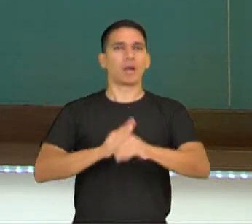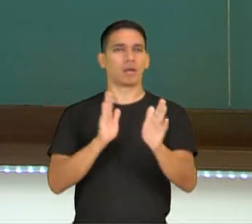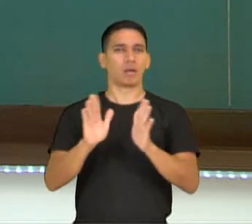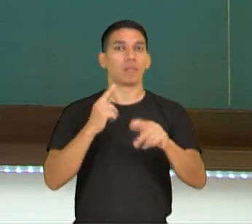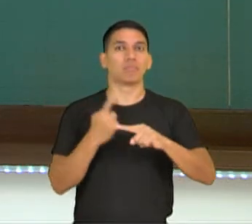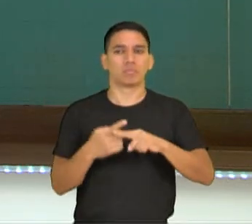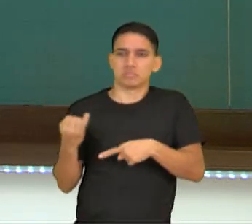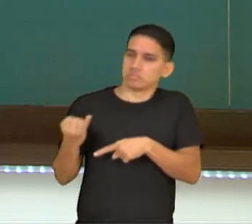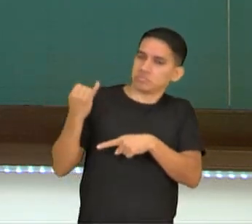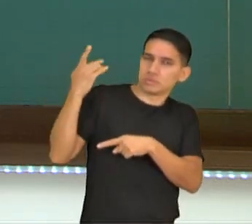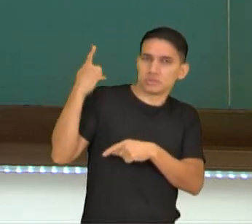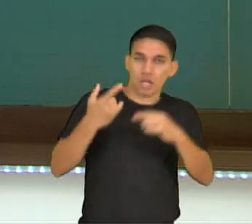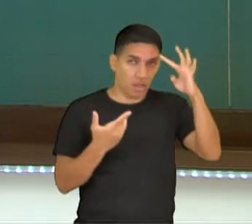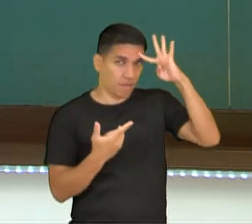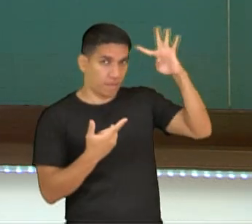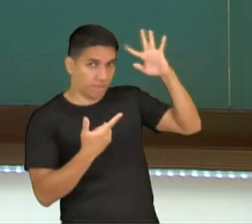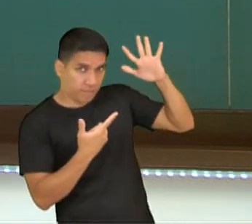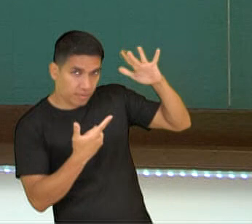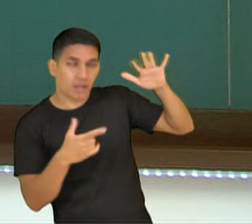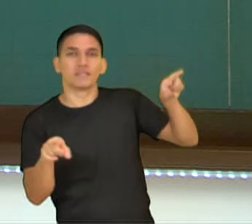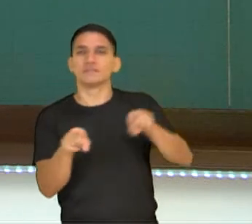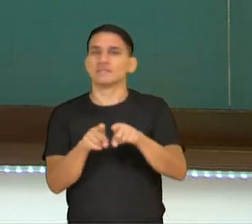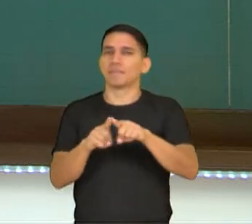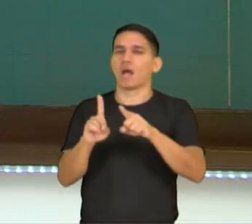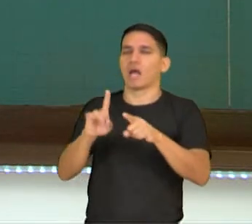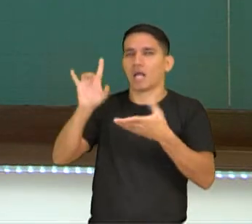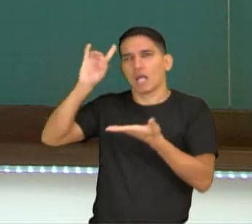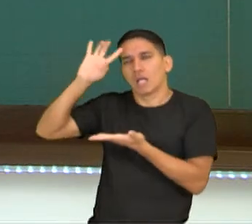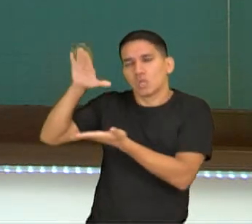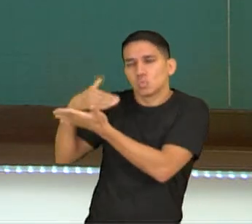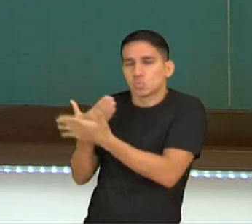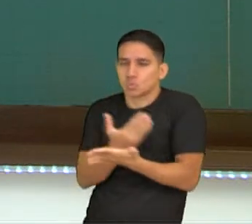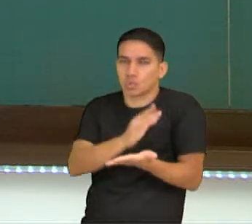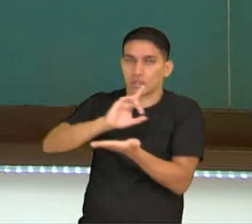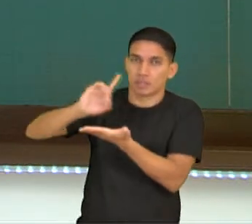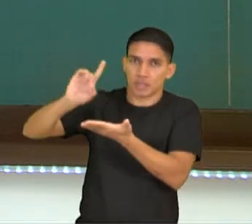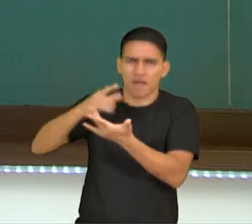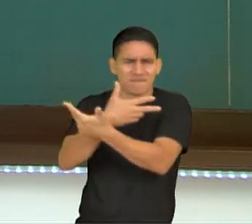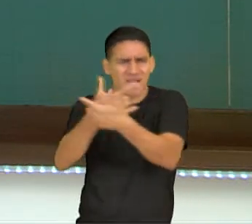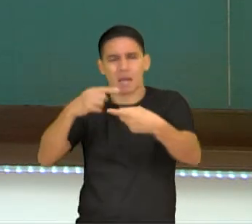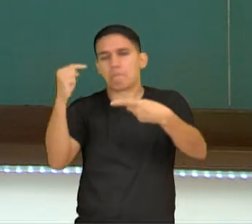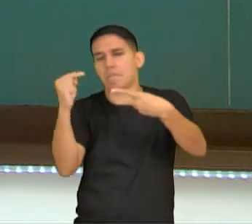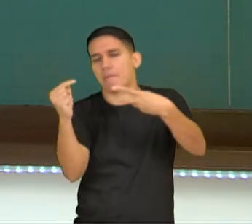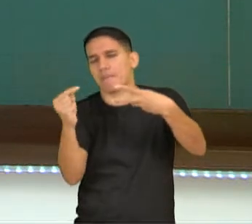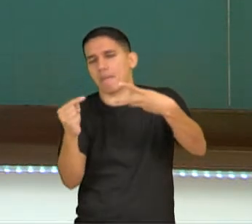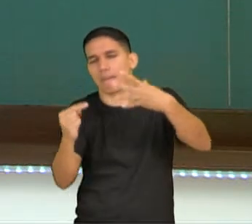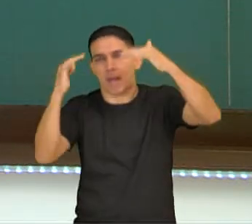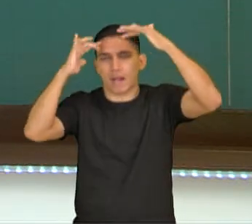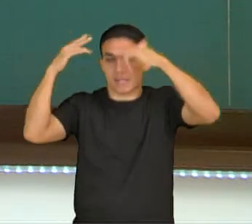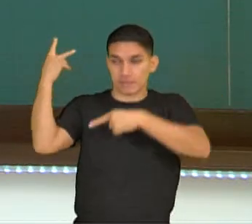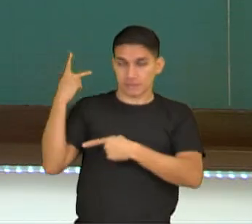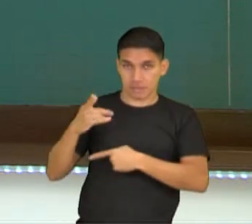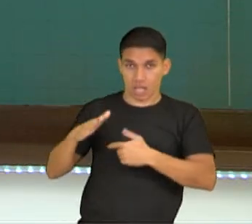relevância, tanto para a filosofia quanto para a teologia cristã. Várias das suas reflexões são bases até hoje, tanto